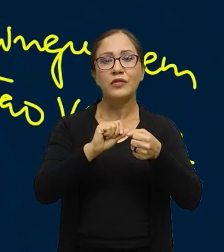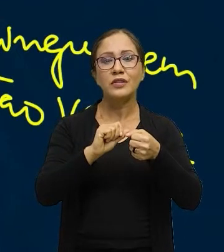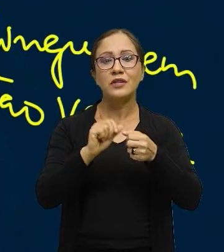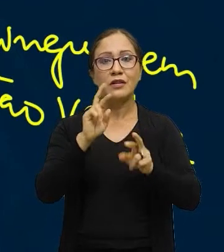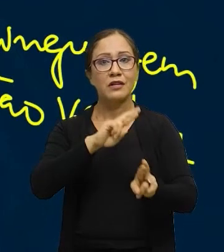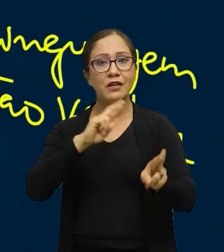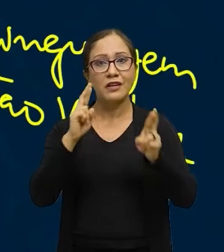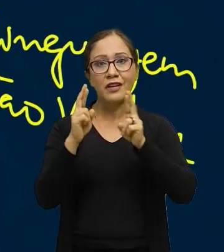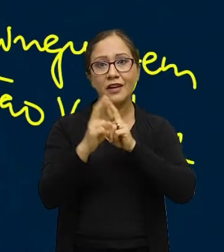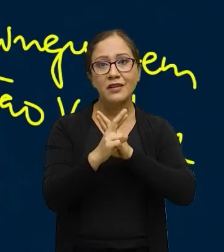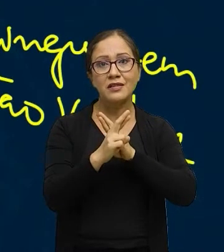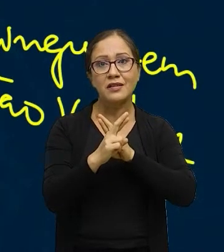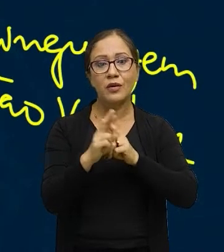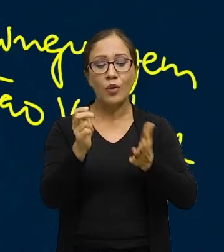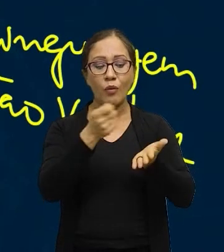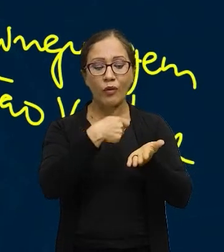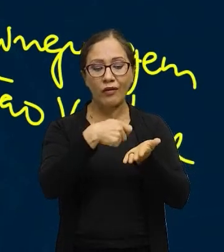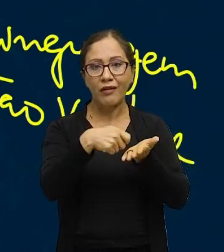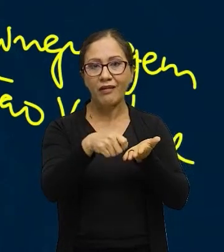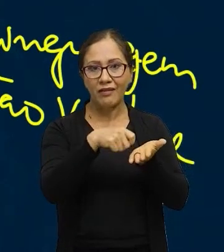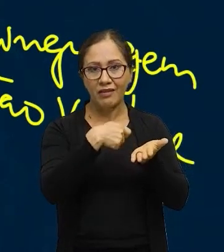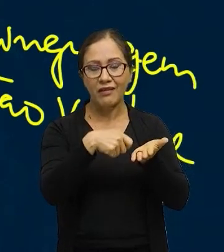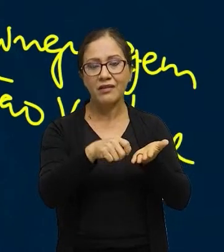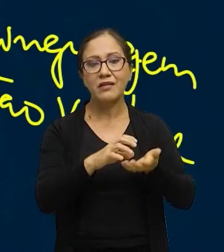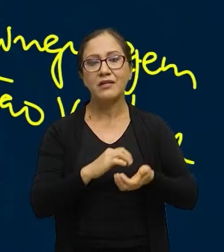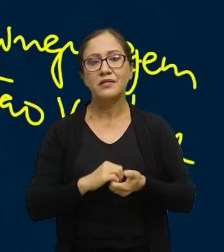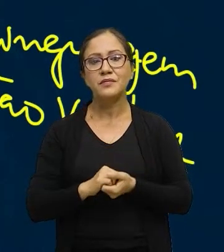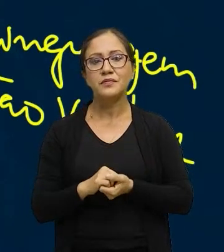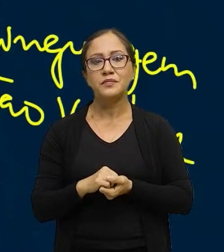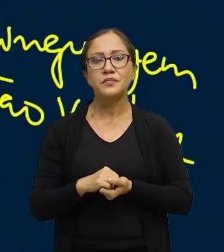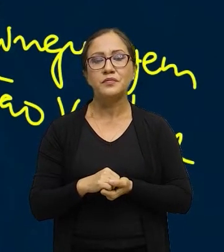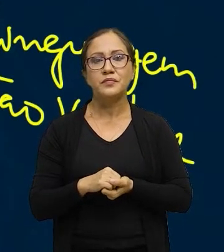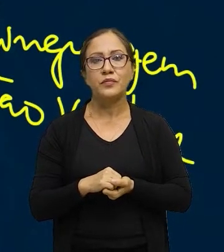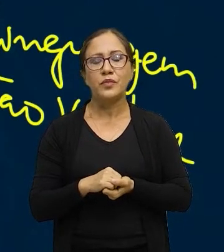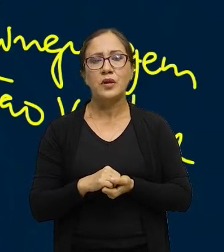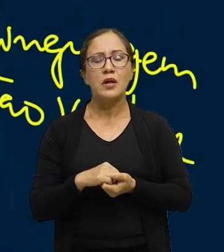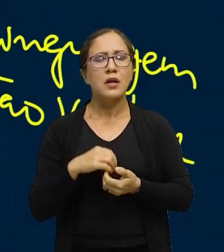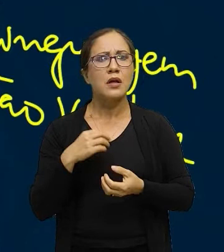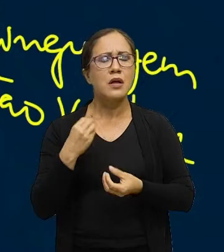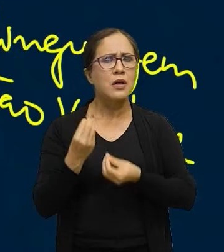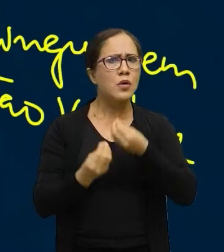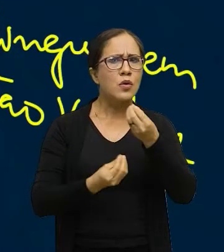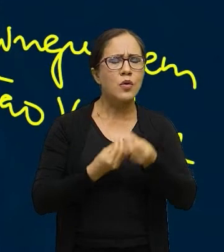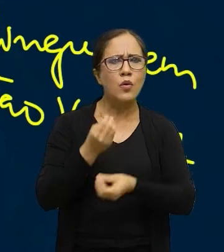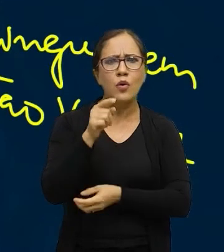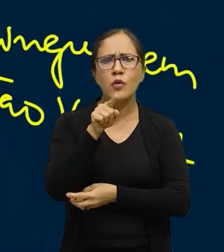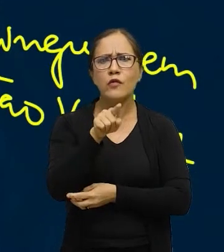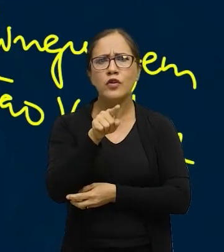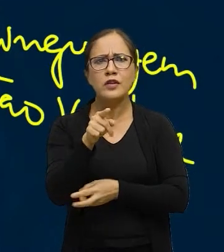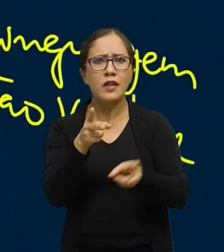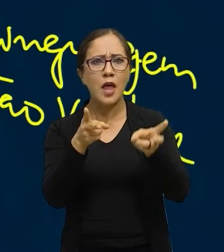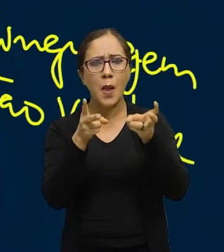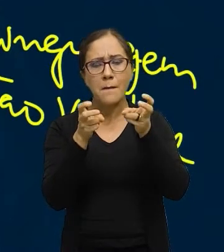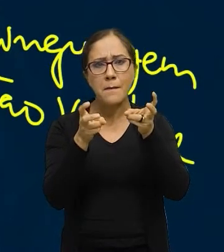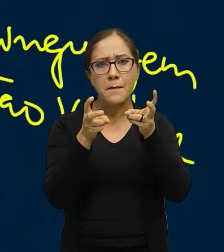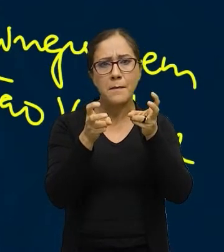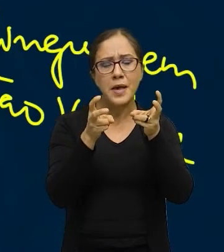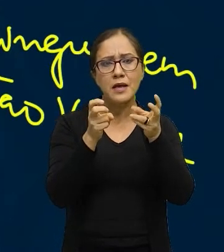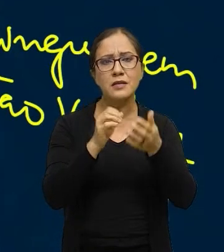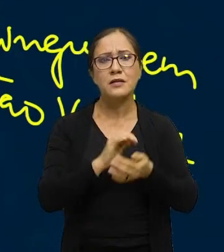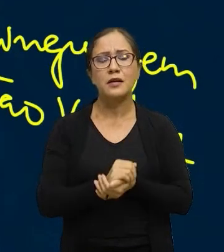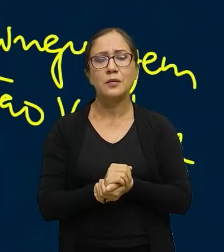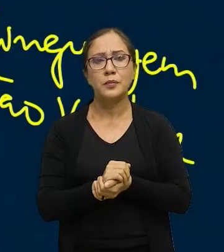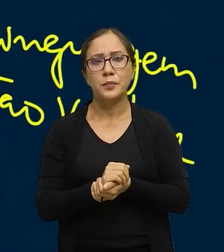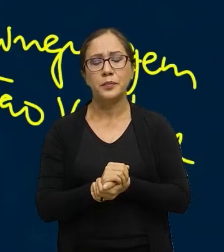está escrito, o que nós podemos fazer. E como você percebe.